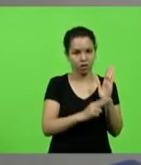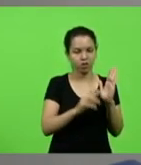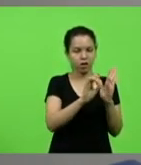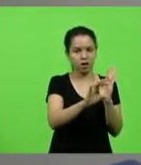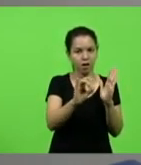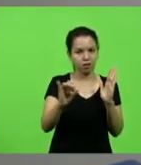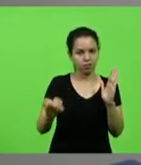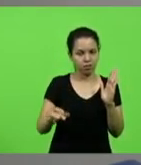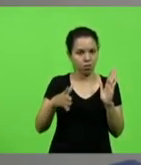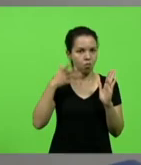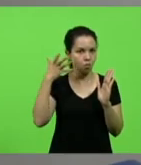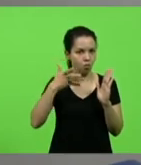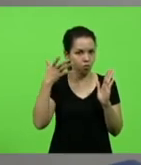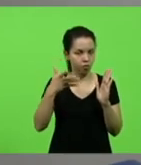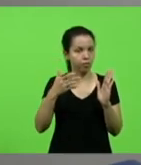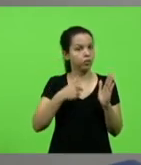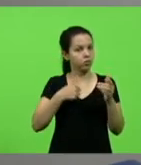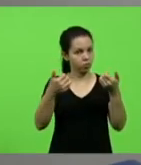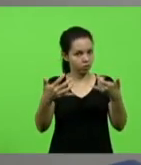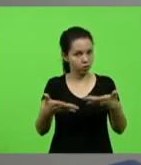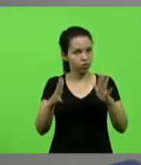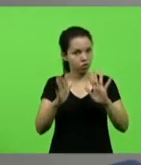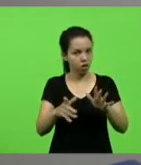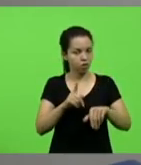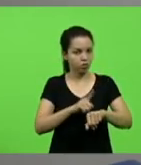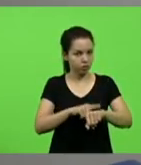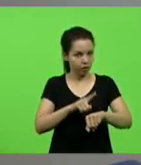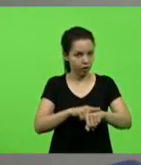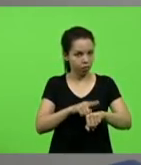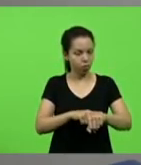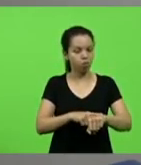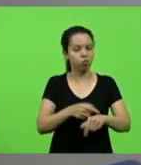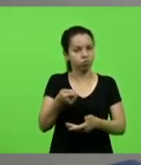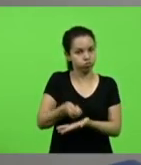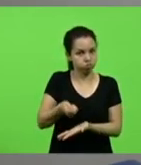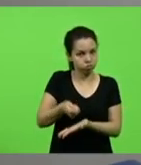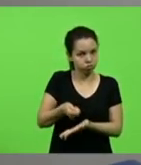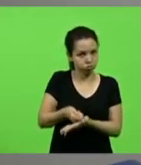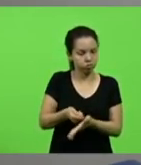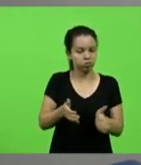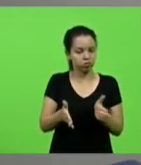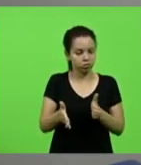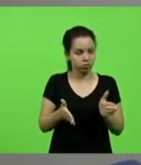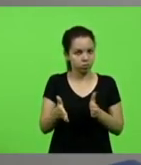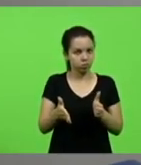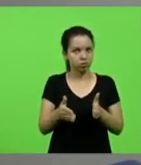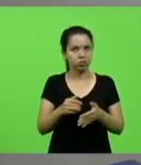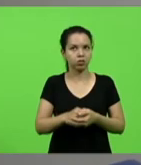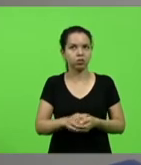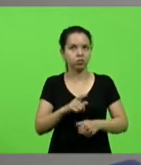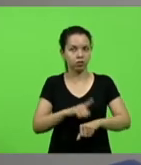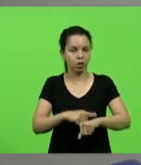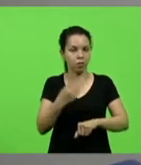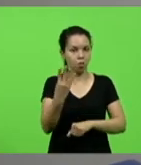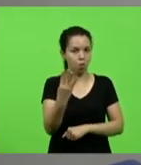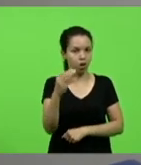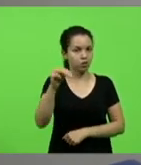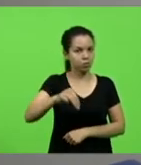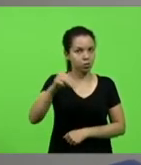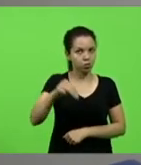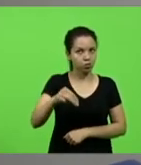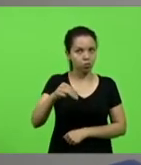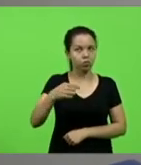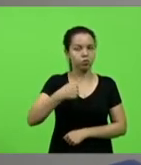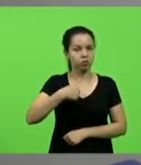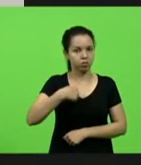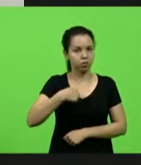falei, nós seremos muito rígidos no tempo, então, quando for 4 minutos, eu farei um sinal,